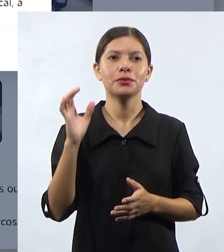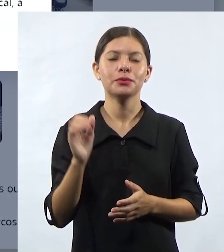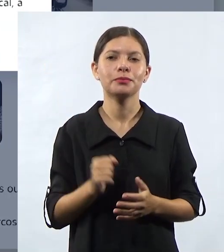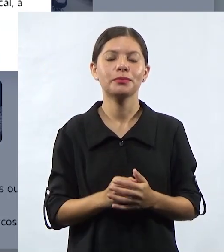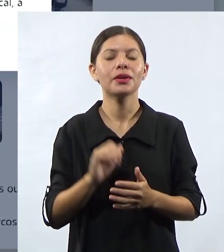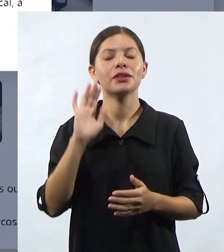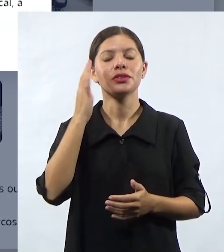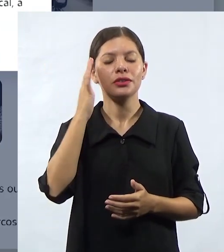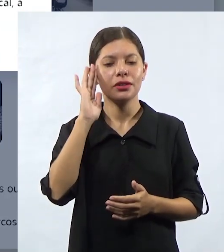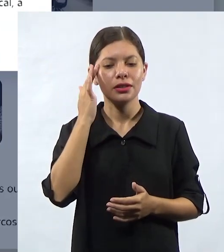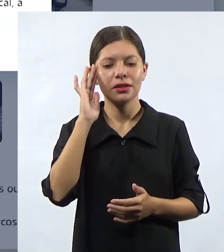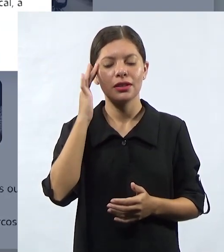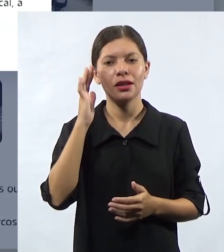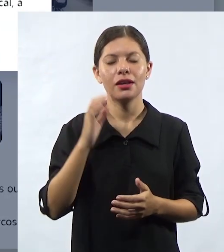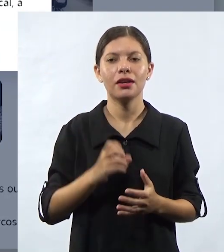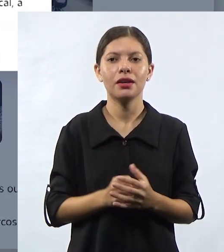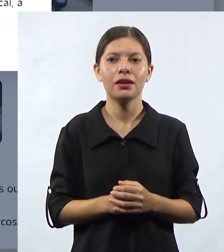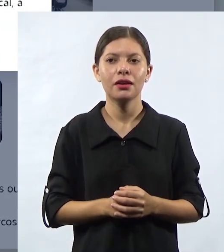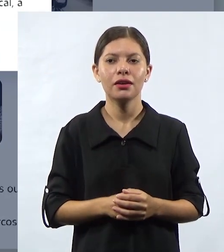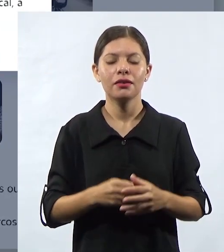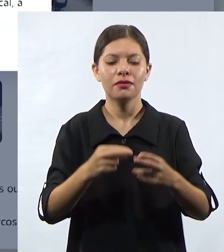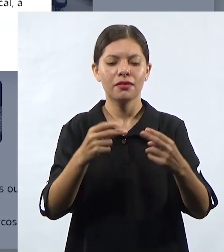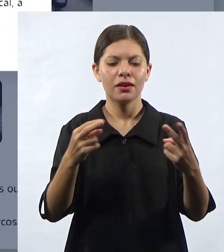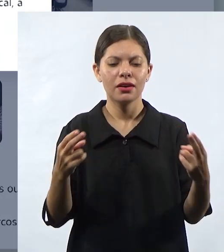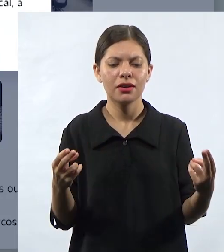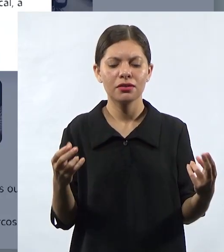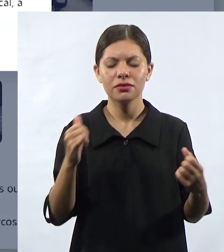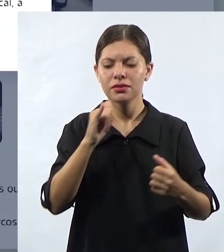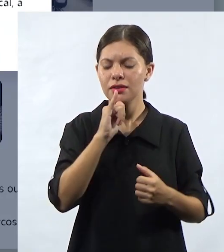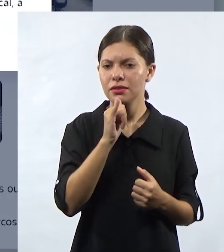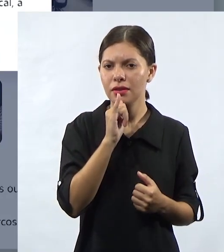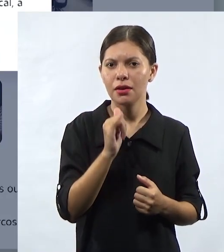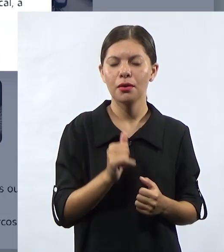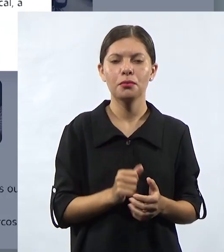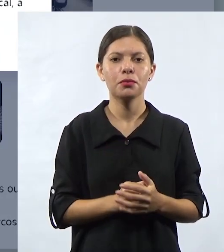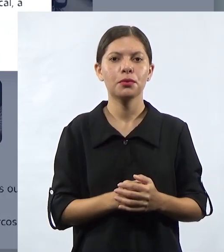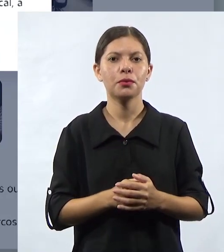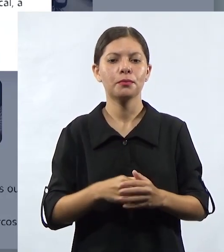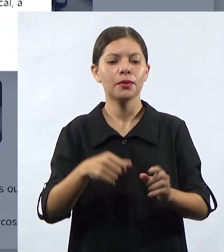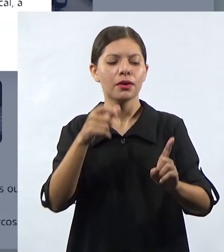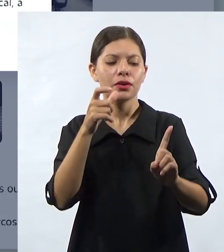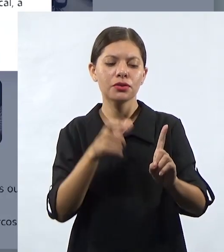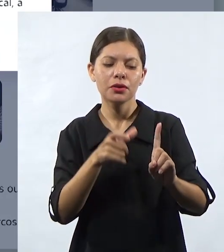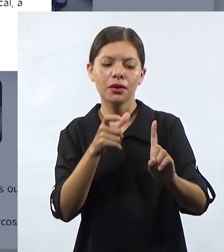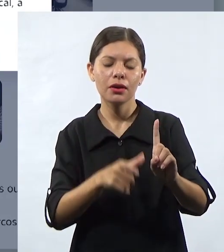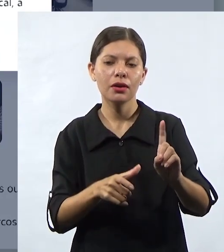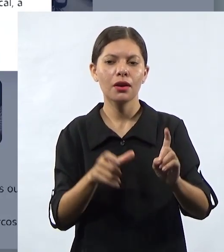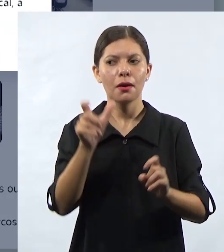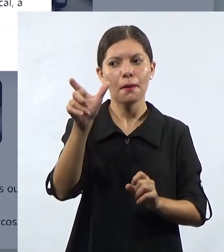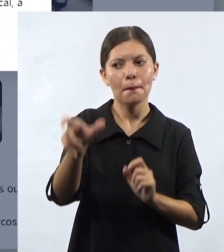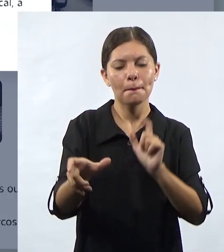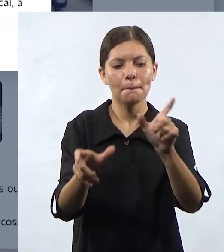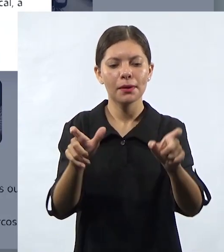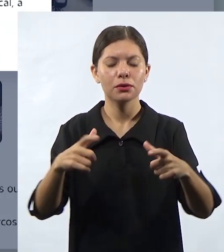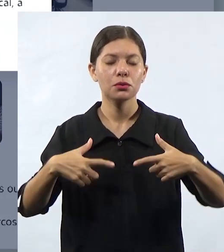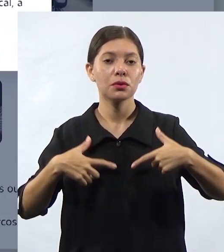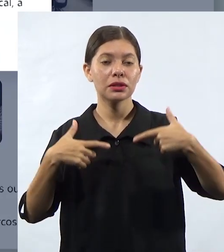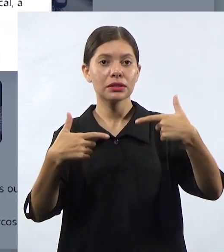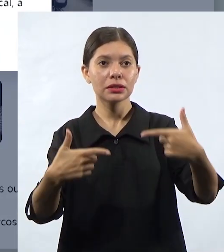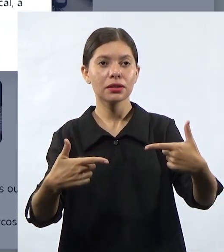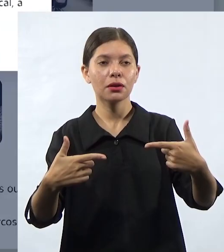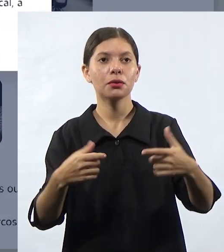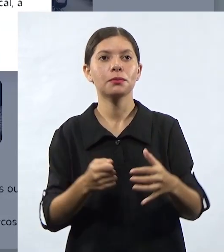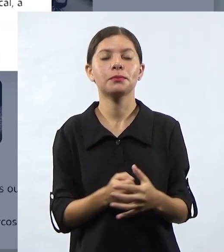entender variados eventos, pessoas e ações que desempenharam ou desempenharão, você pode fazer uma linha do tempo